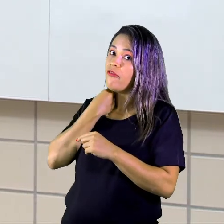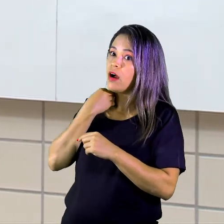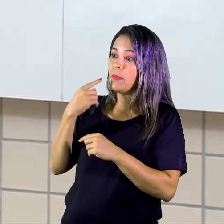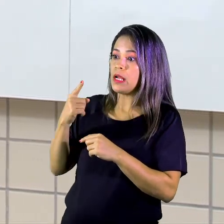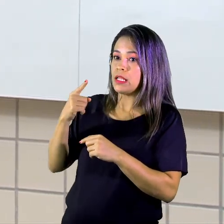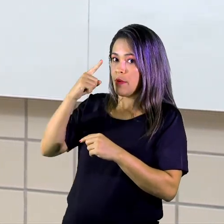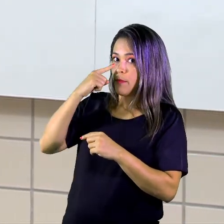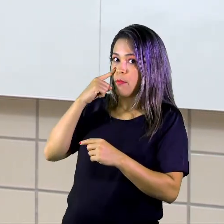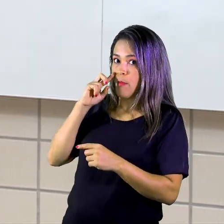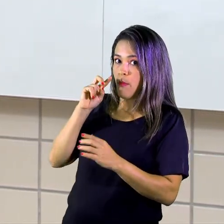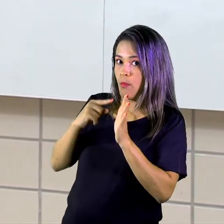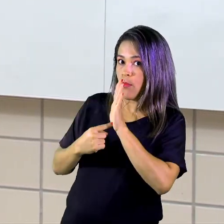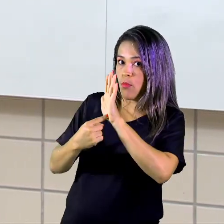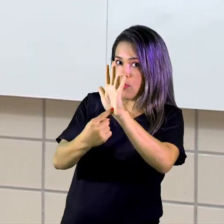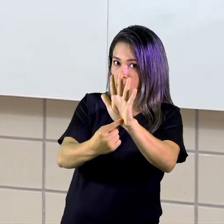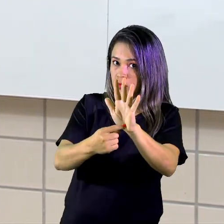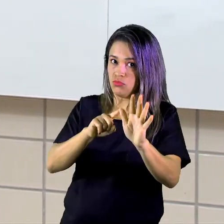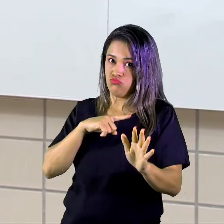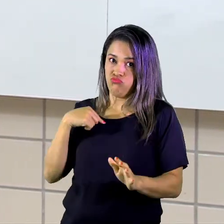nos dá quando a gente